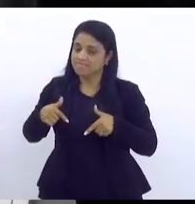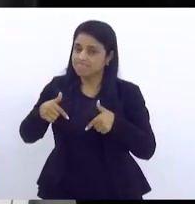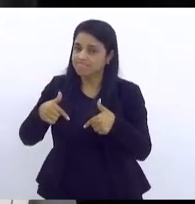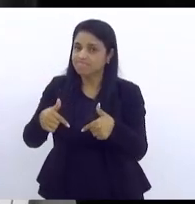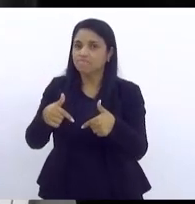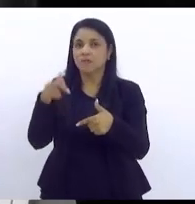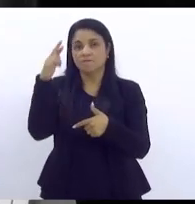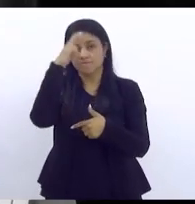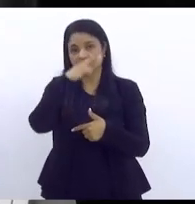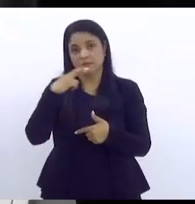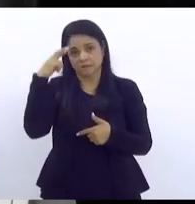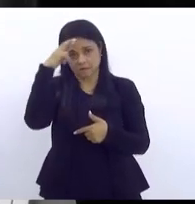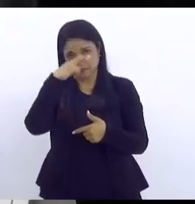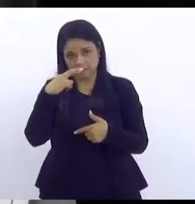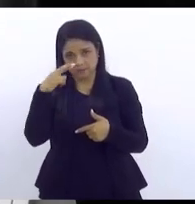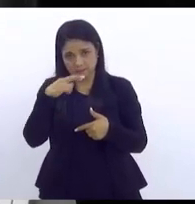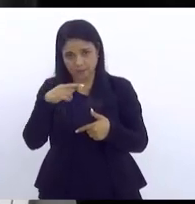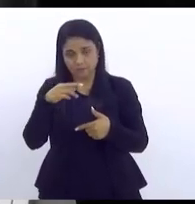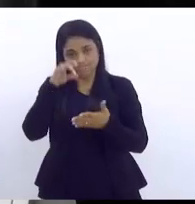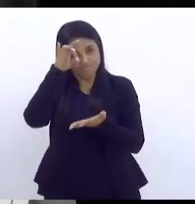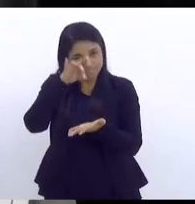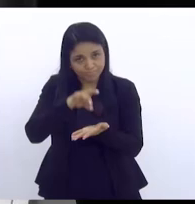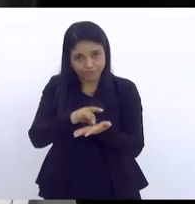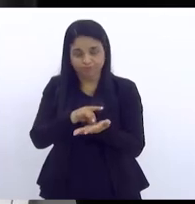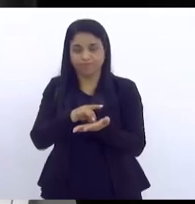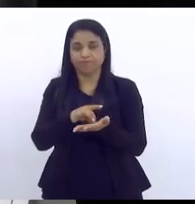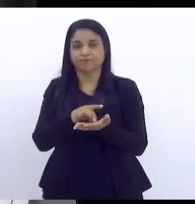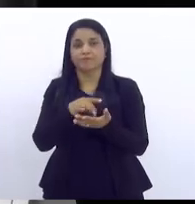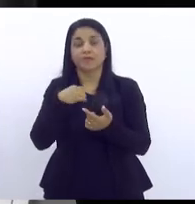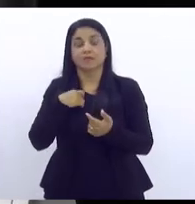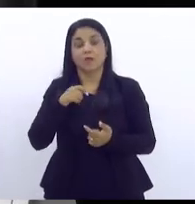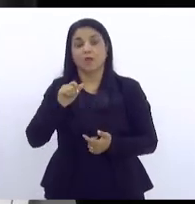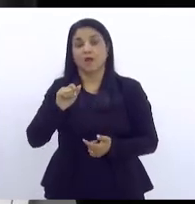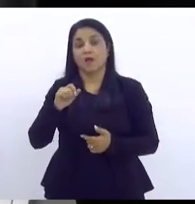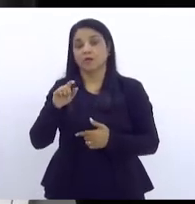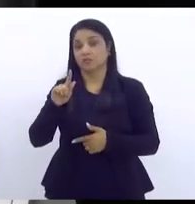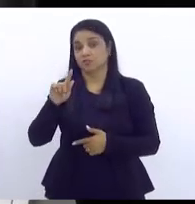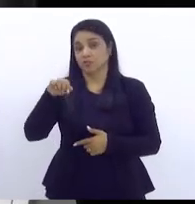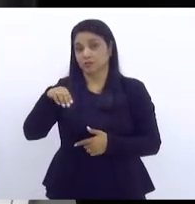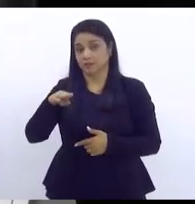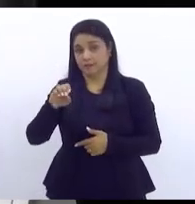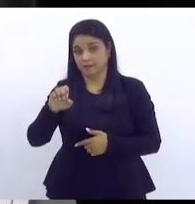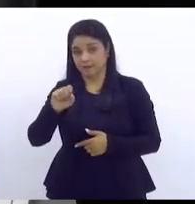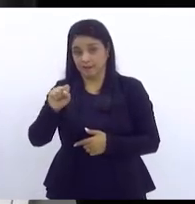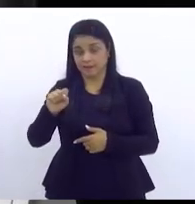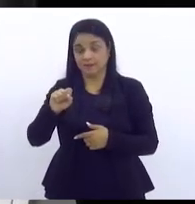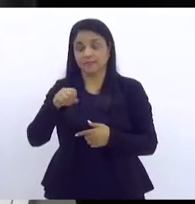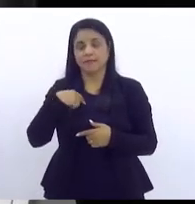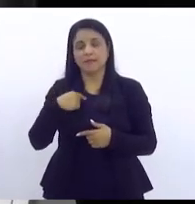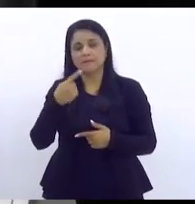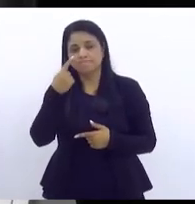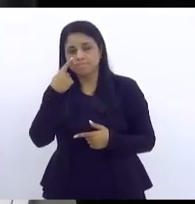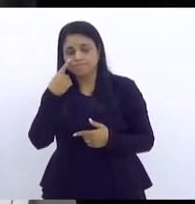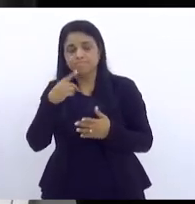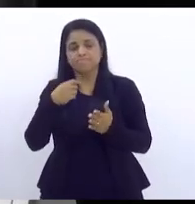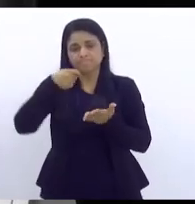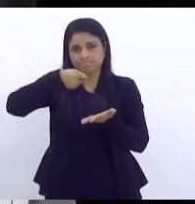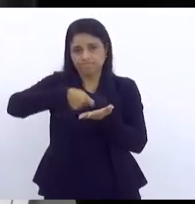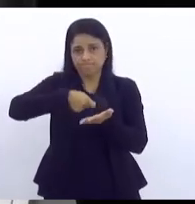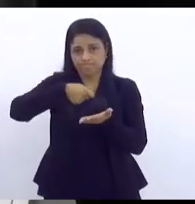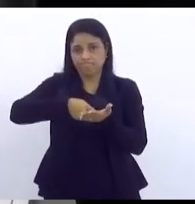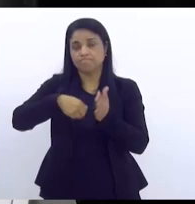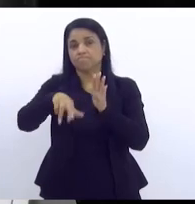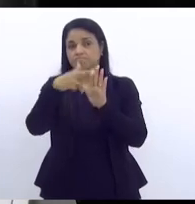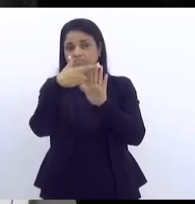de fiscalização de uma forma mais eficaz E aí a agência ela procura complementar essa regra mas a regra a